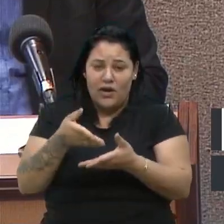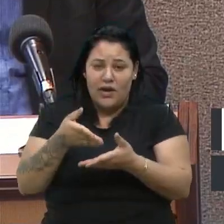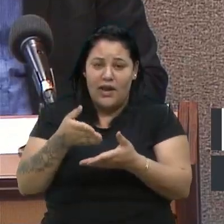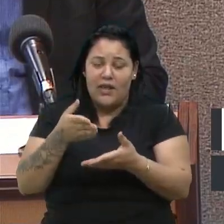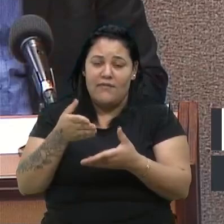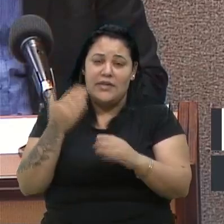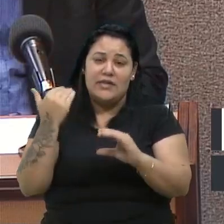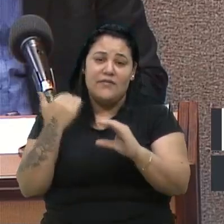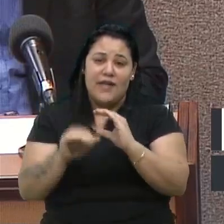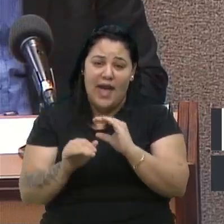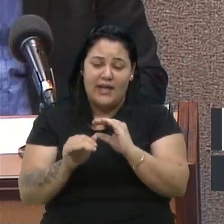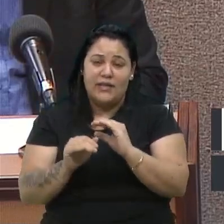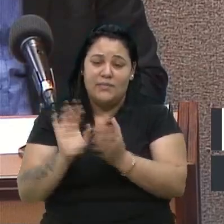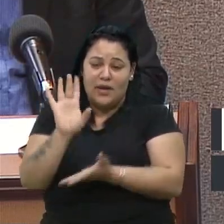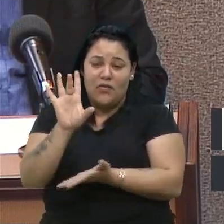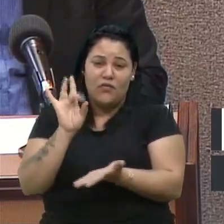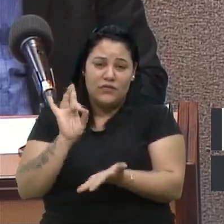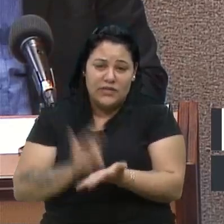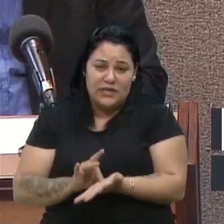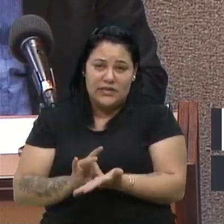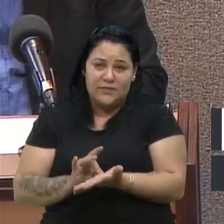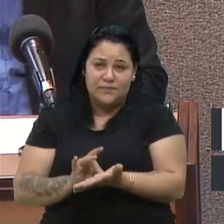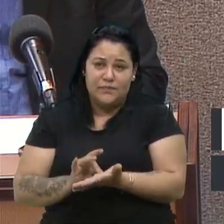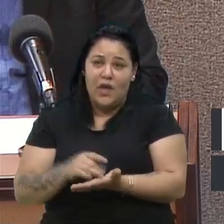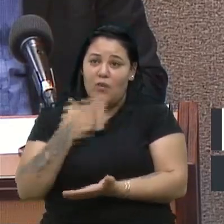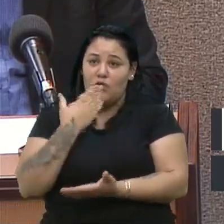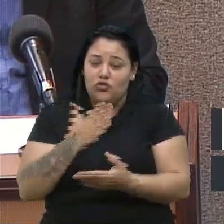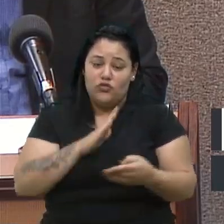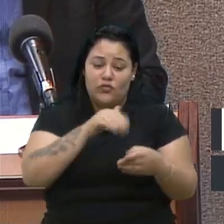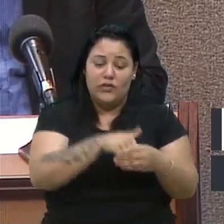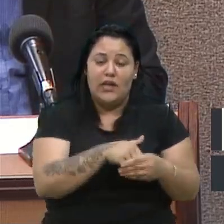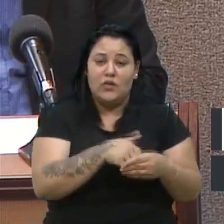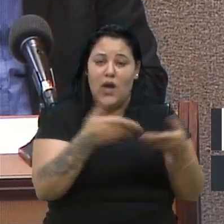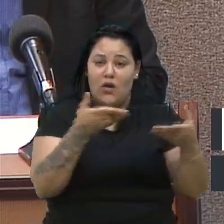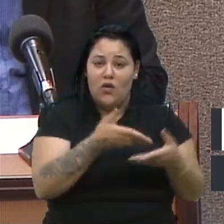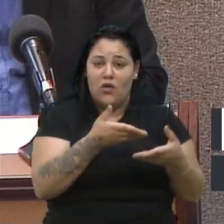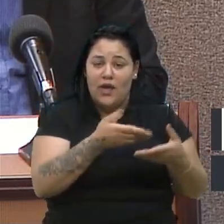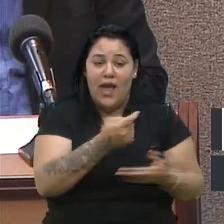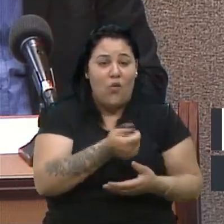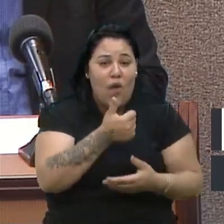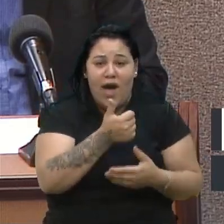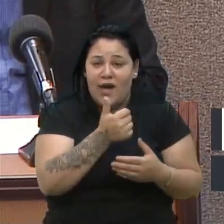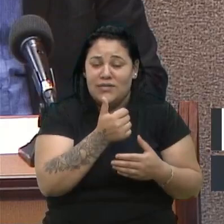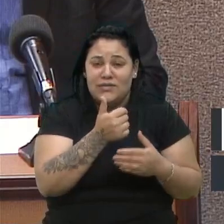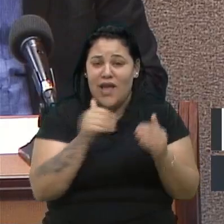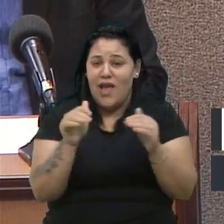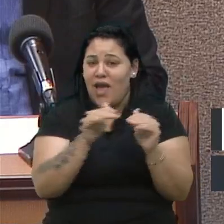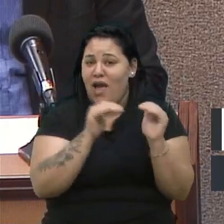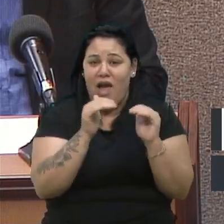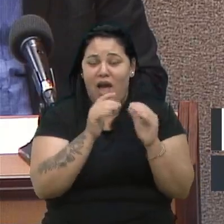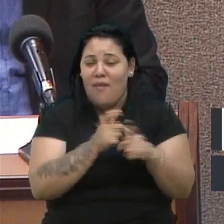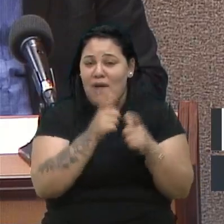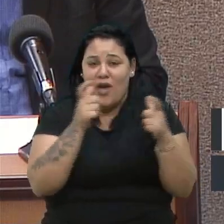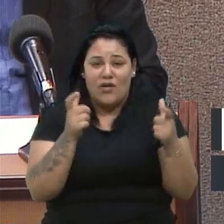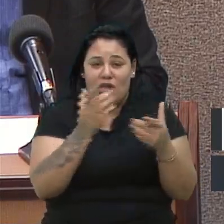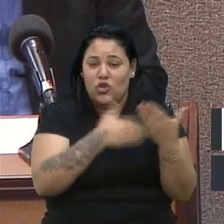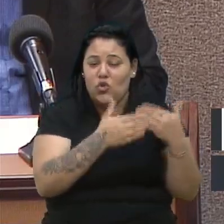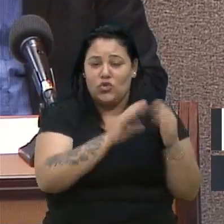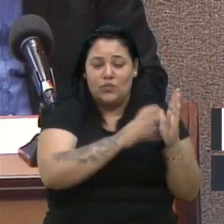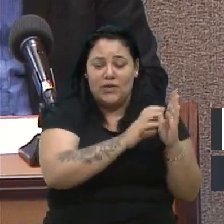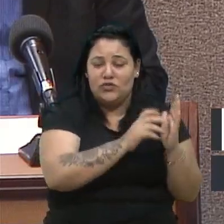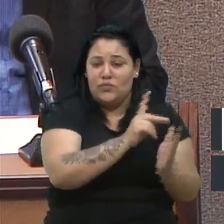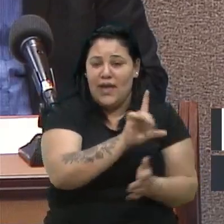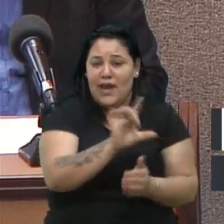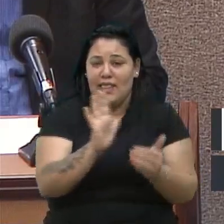E é uma situação que foi votada agora, recentemente, e é quase unânime entre todos os partidos, desde o PL até o PT,